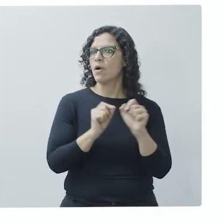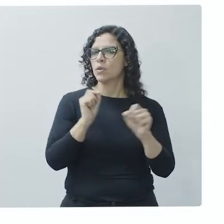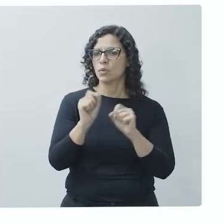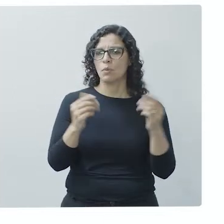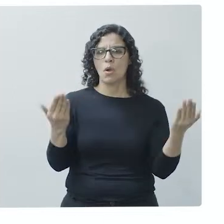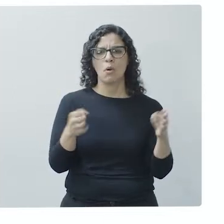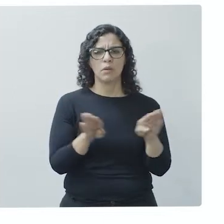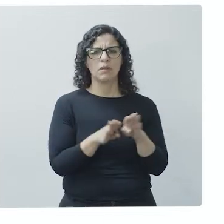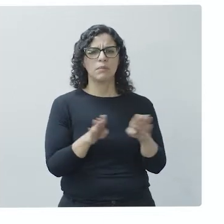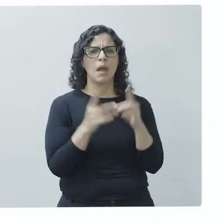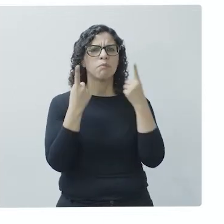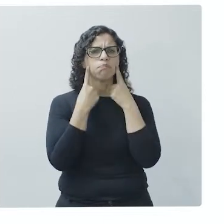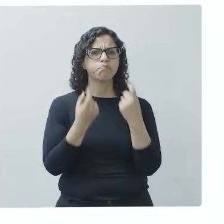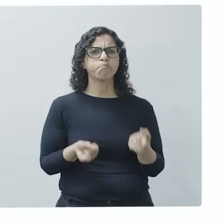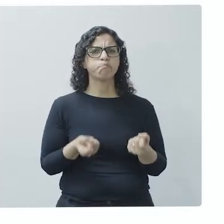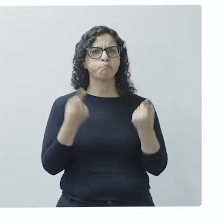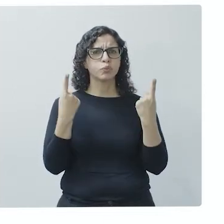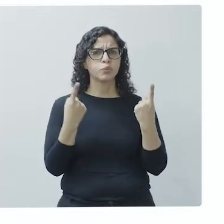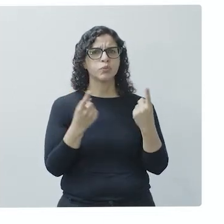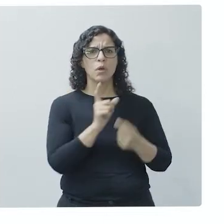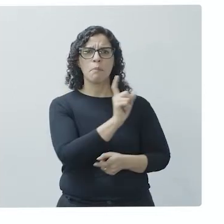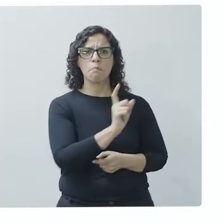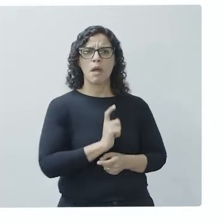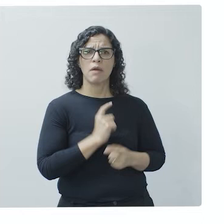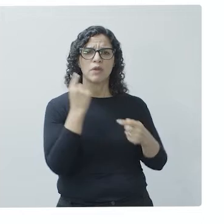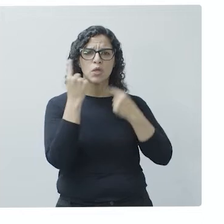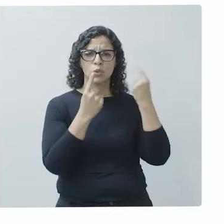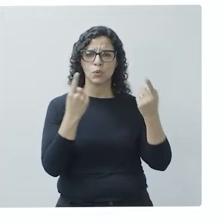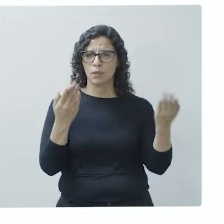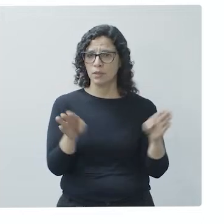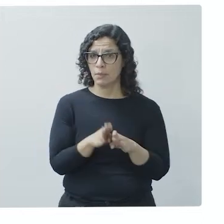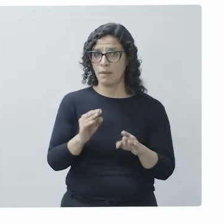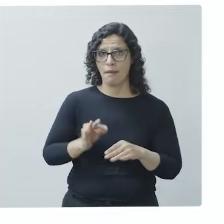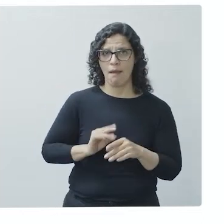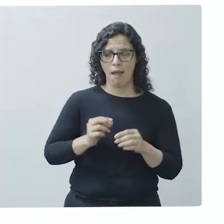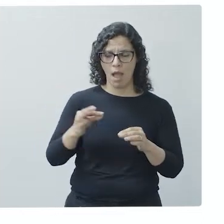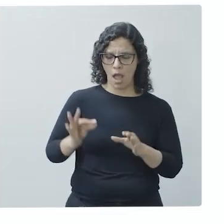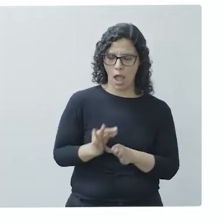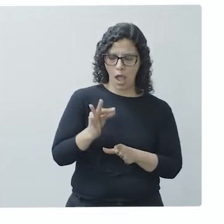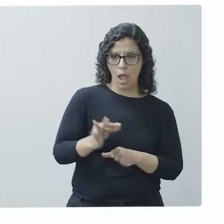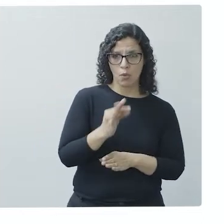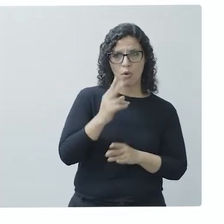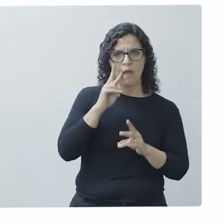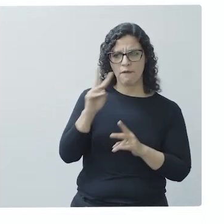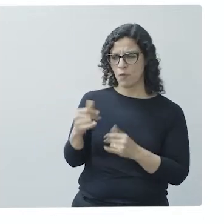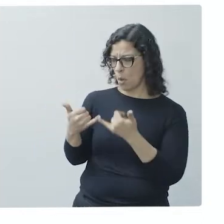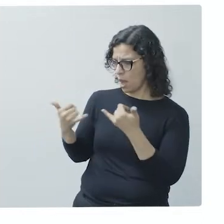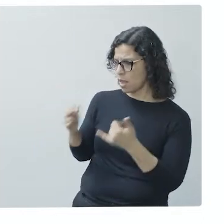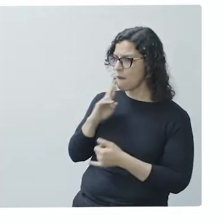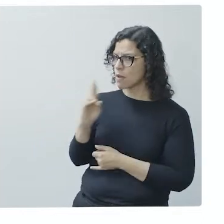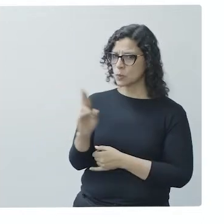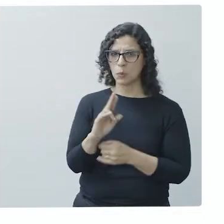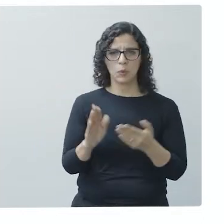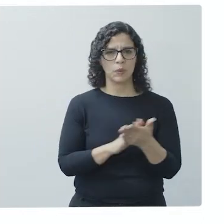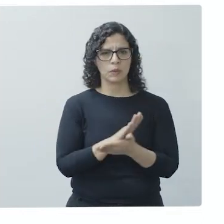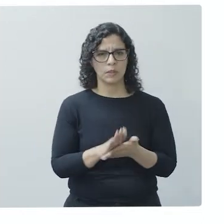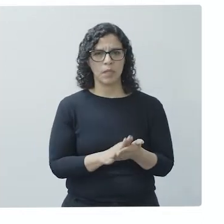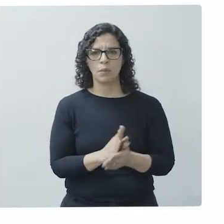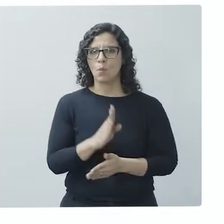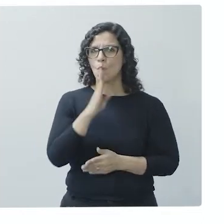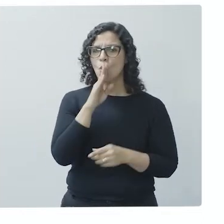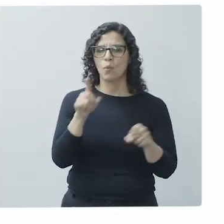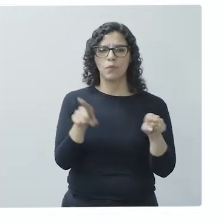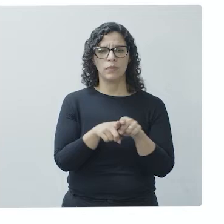e não está para ouvir palavras loucas. A agulha, vendo que ela não lhe dava resposta,